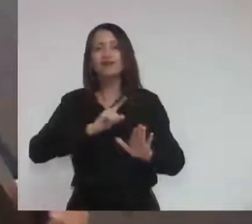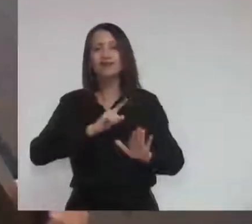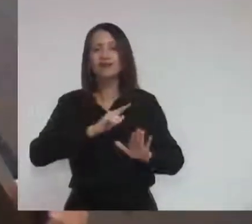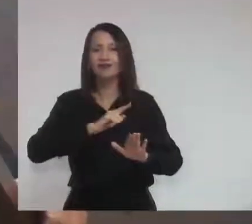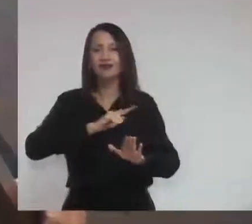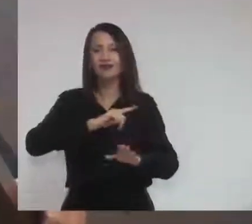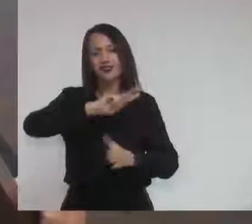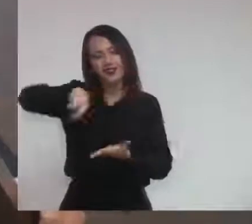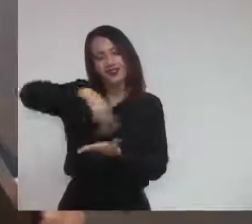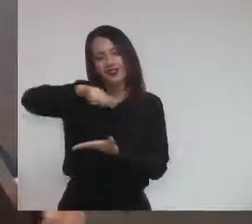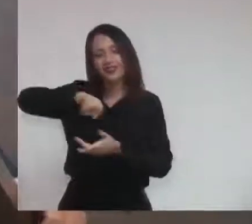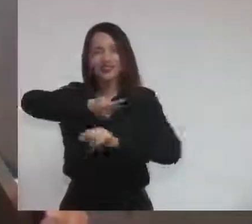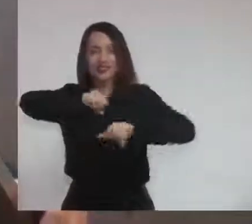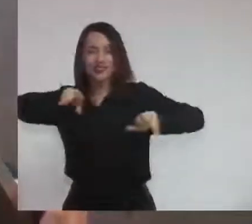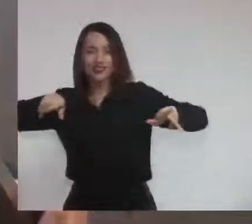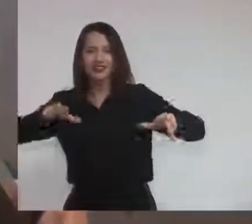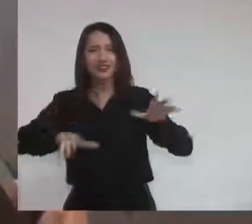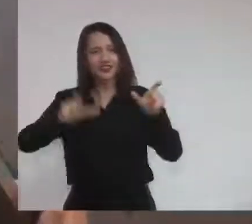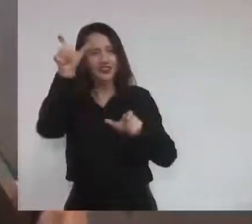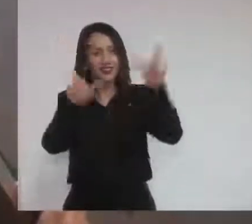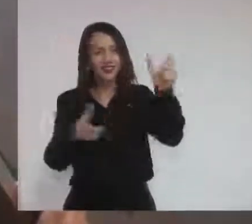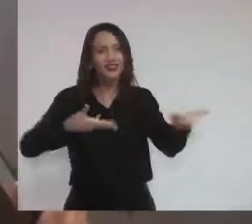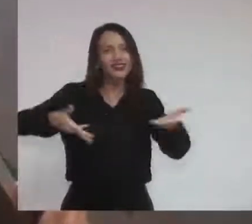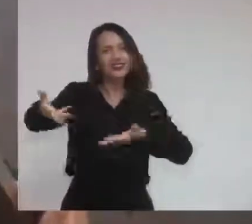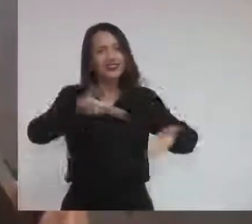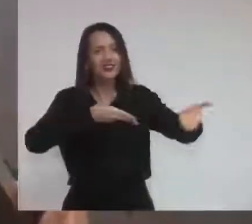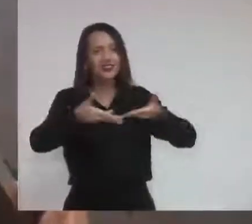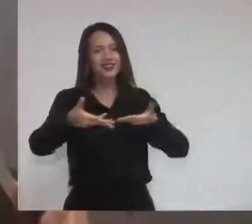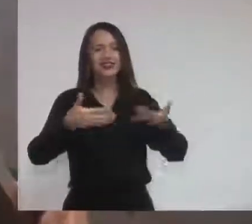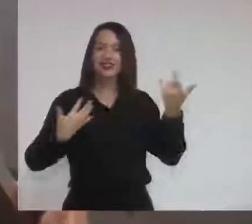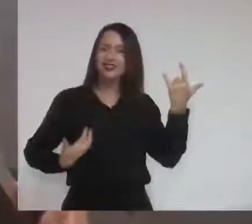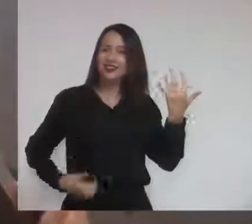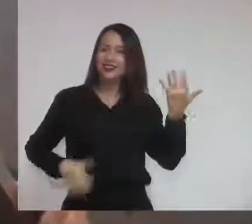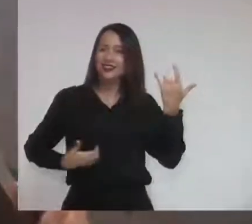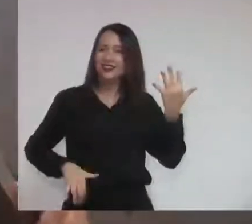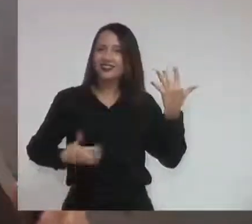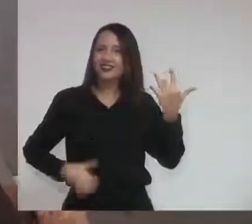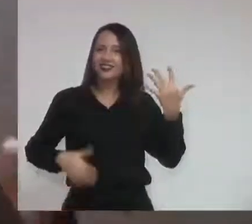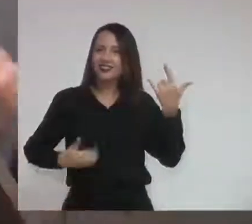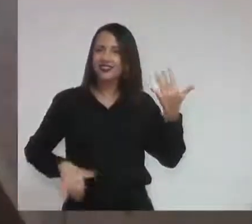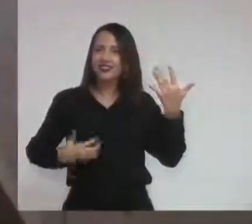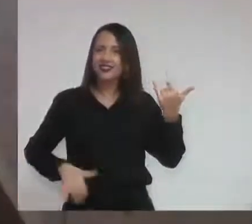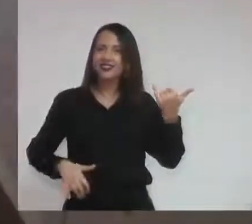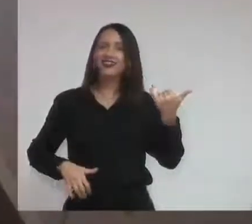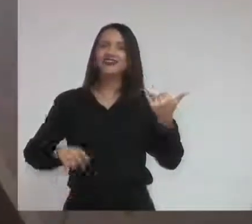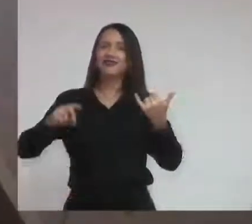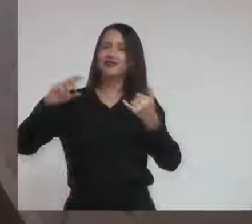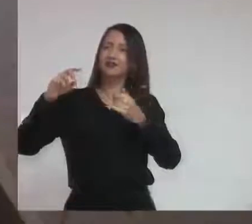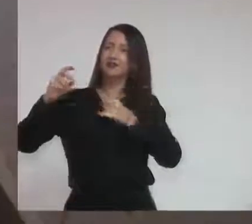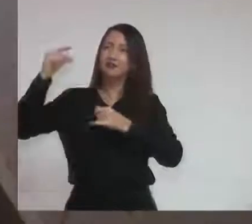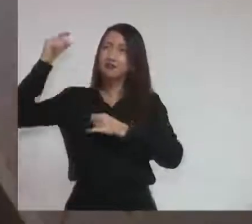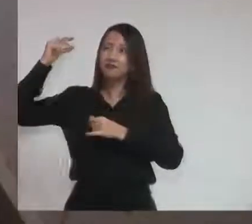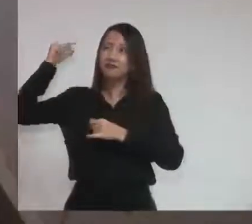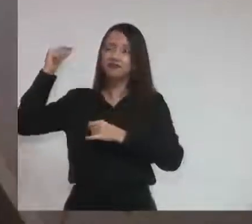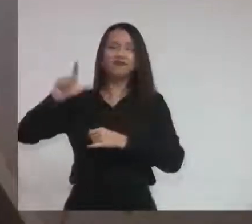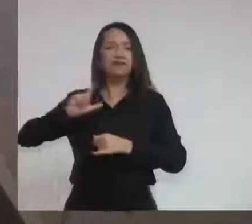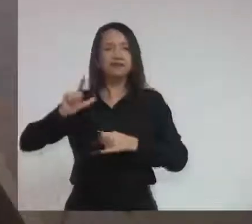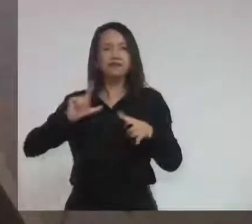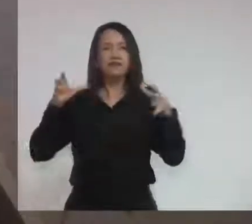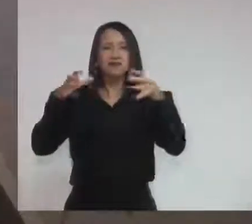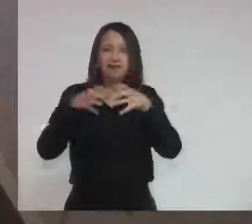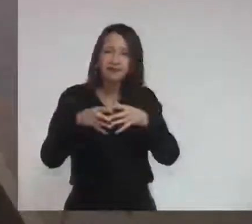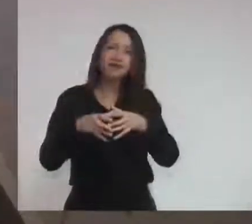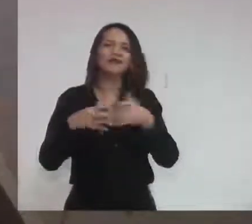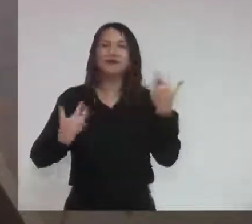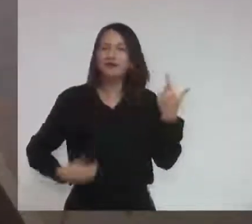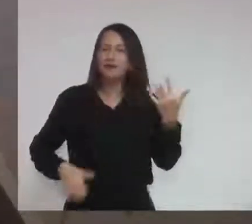também interativa ali com a população, depois de moda de viola tradicional e depois de duplas sertanejas da região, maioria de